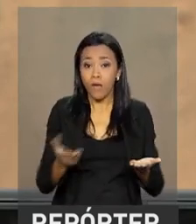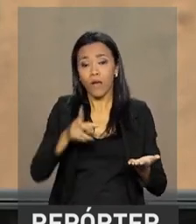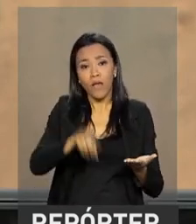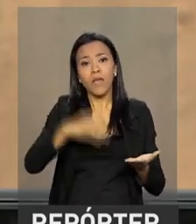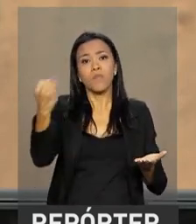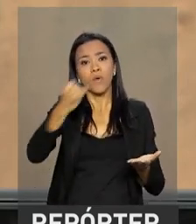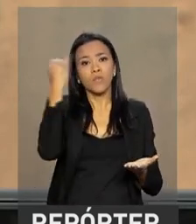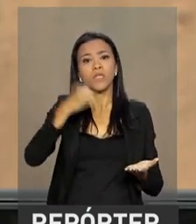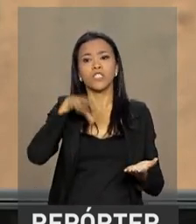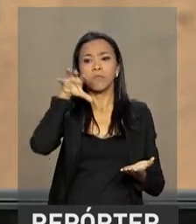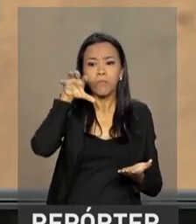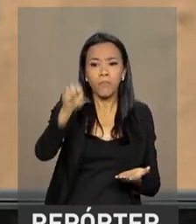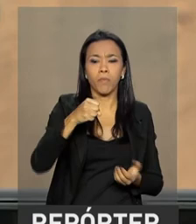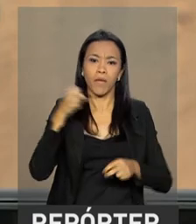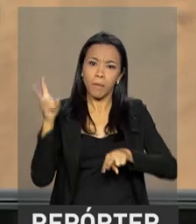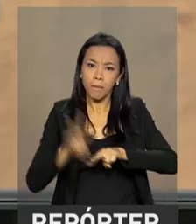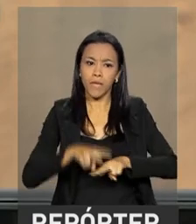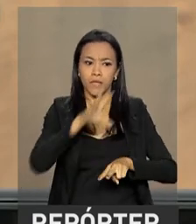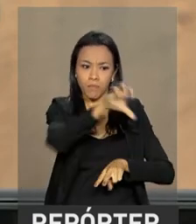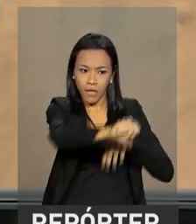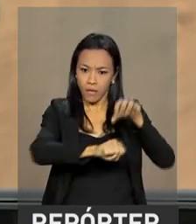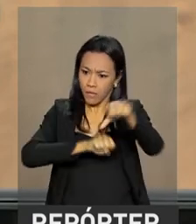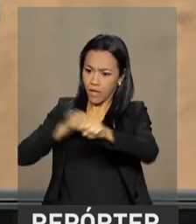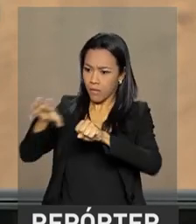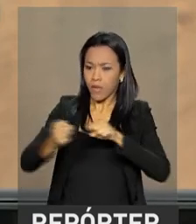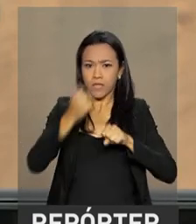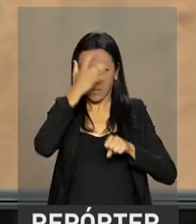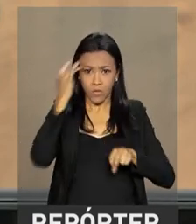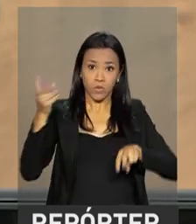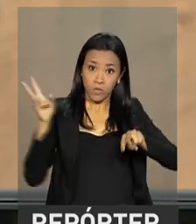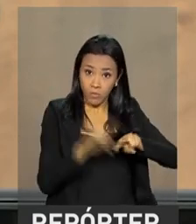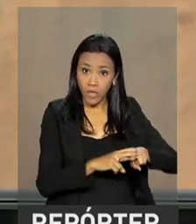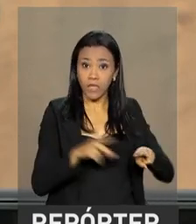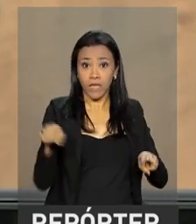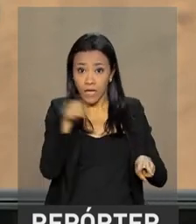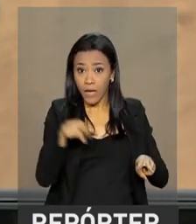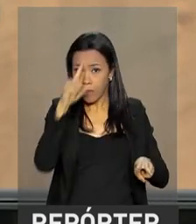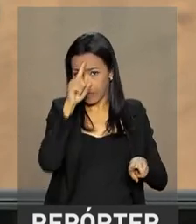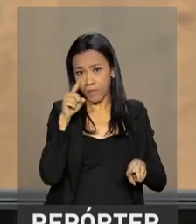essas pessoas de circulação, pessoas que colocam em risco a sociedade, que tiram a paz social.